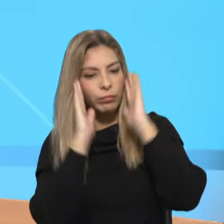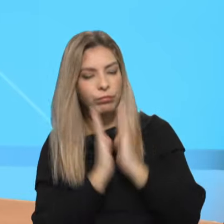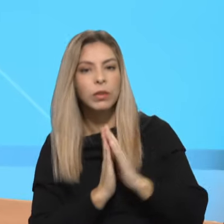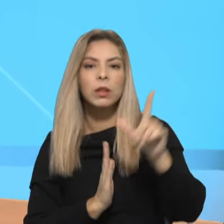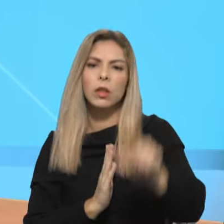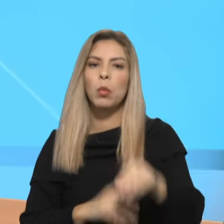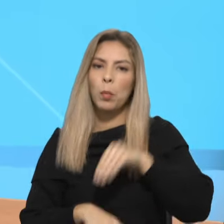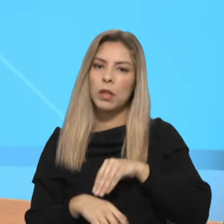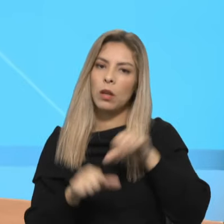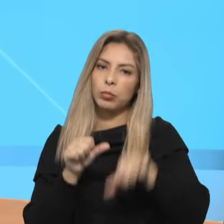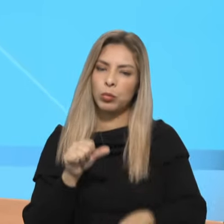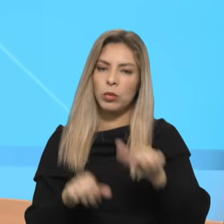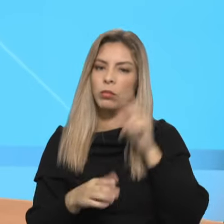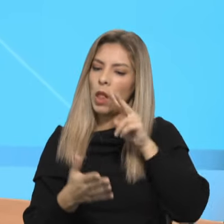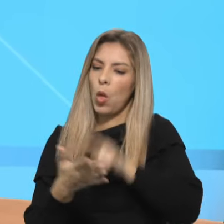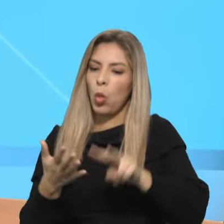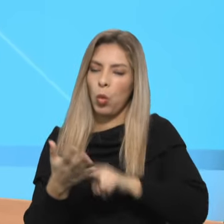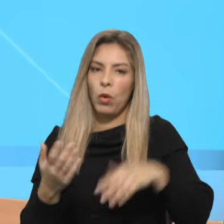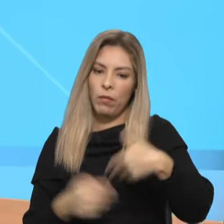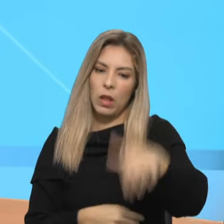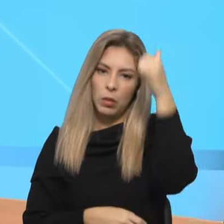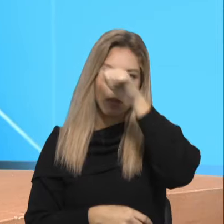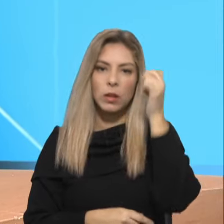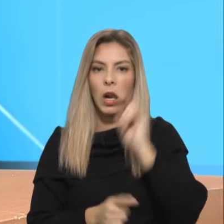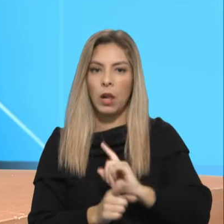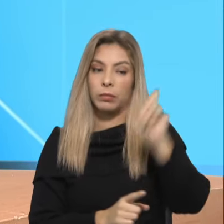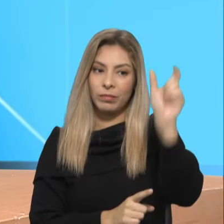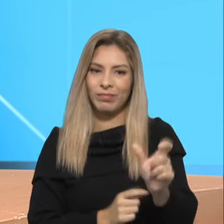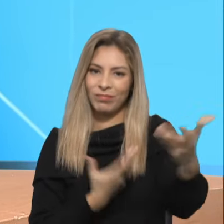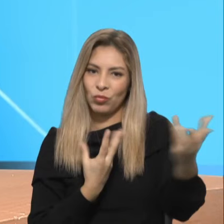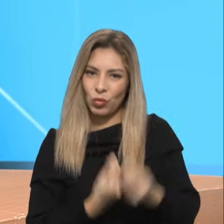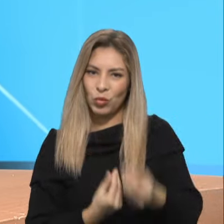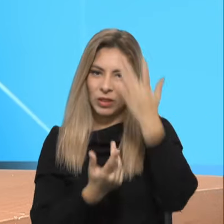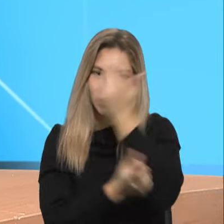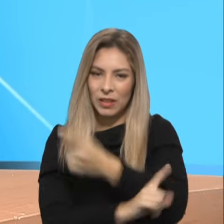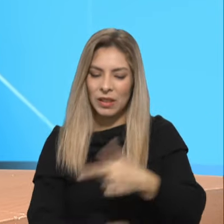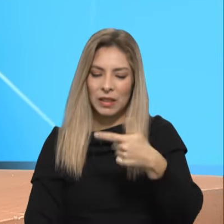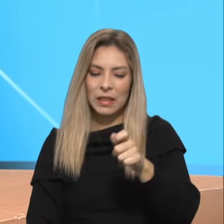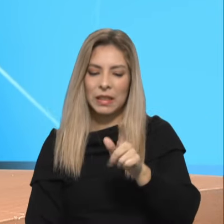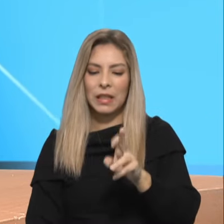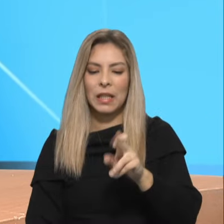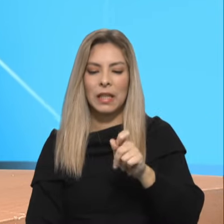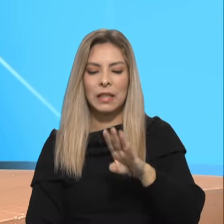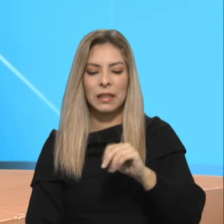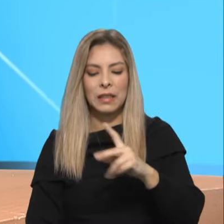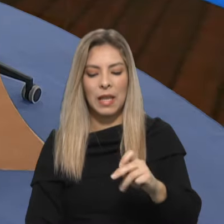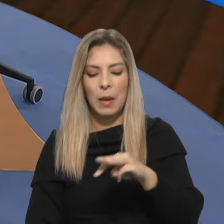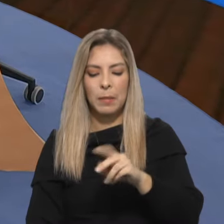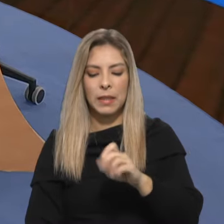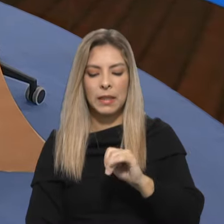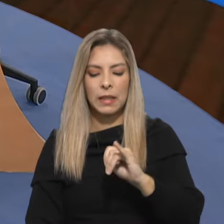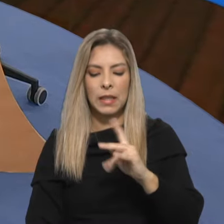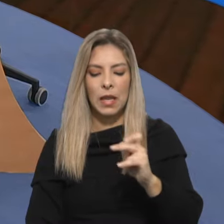domingo, contando hoje com a presença da professora Teresa Messias. Cumprimento, muito boa tarde. Obrigado por estar no programa Eclésia,